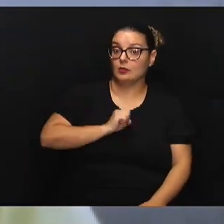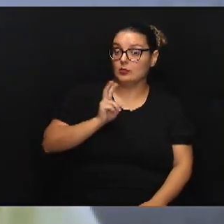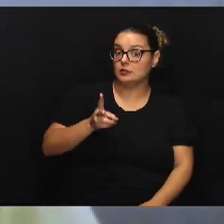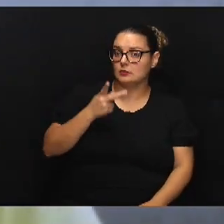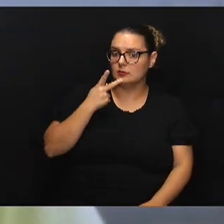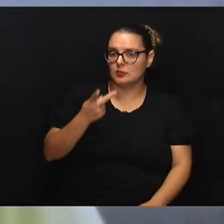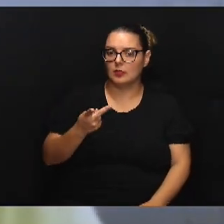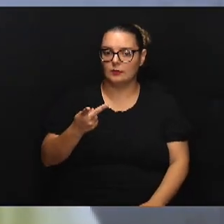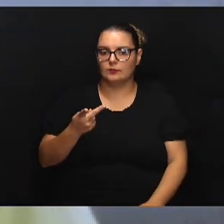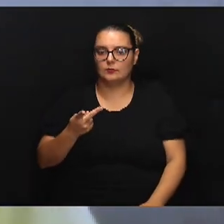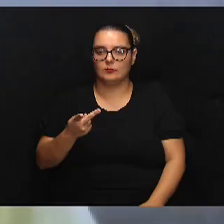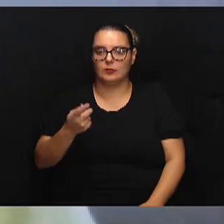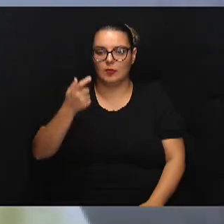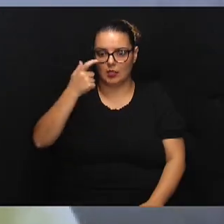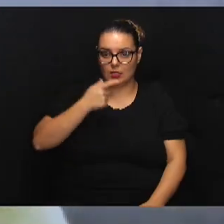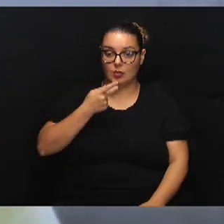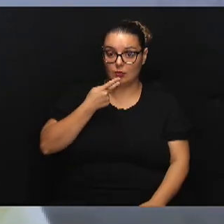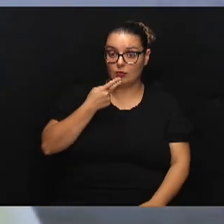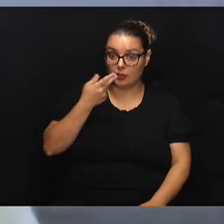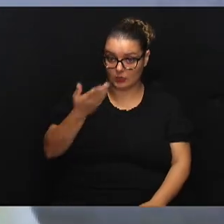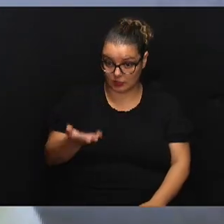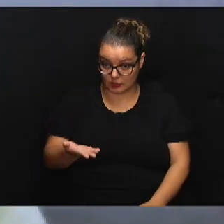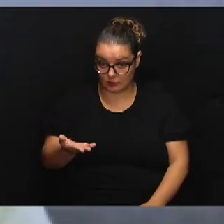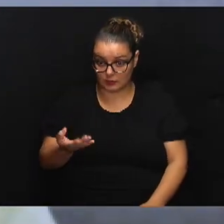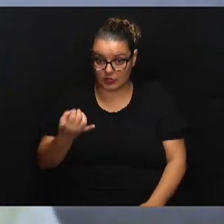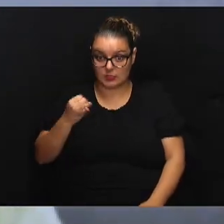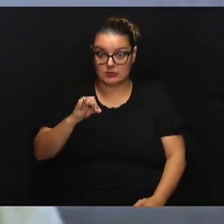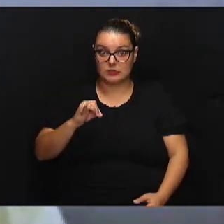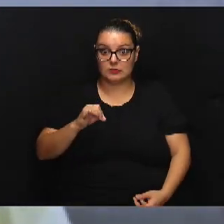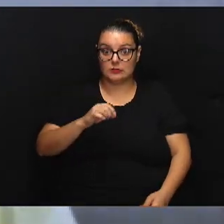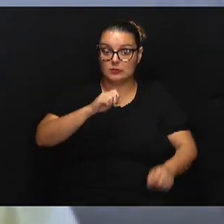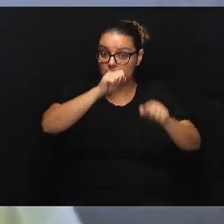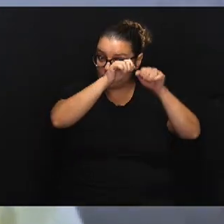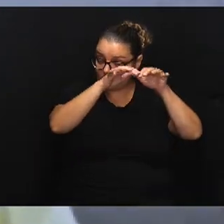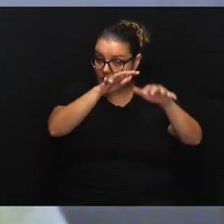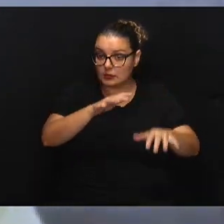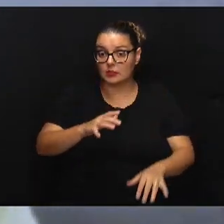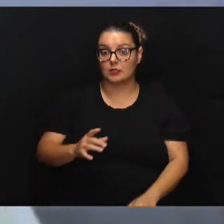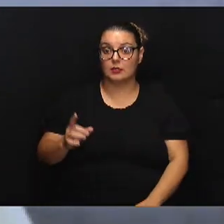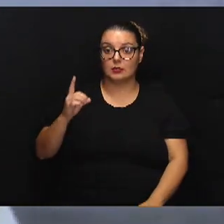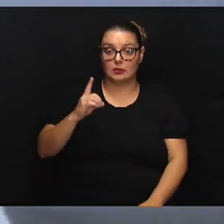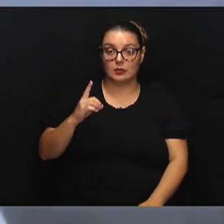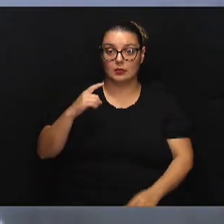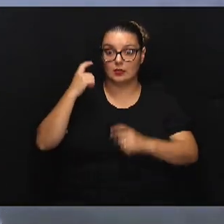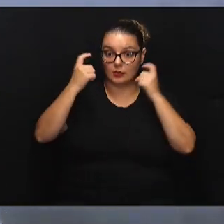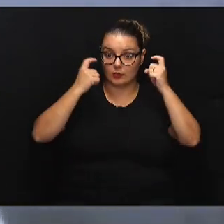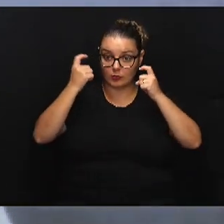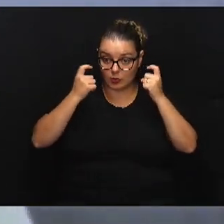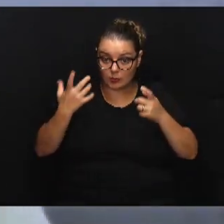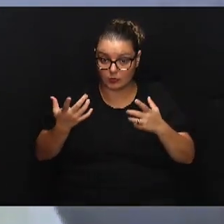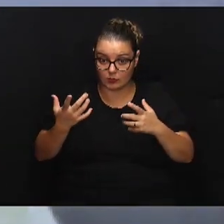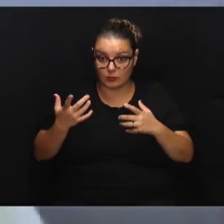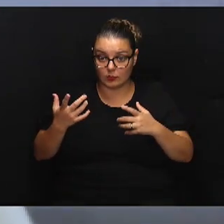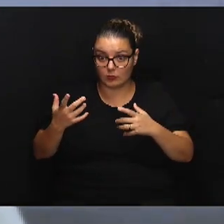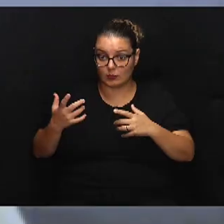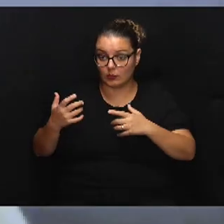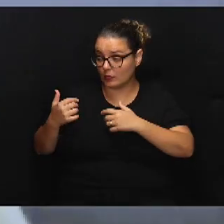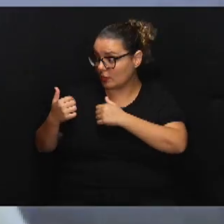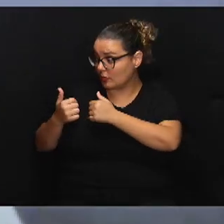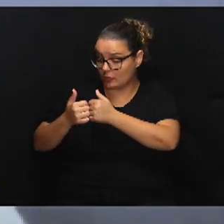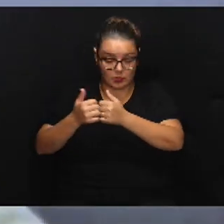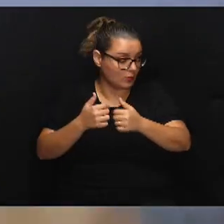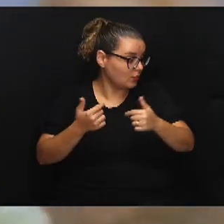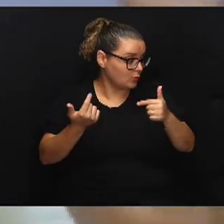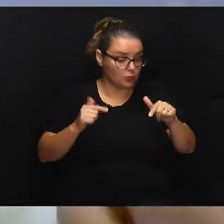é assim, eu estou falando para vocês, mas se fosse um autista, ele estaria preocupado com aonde